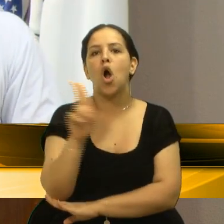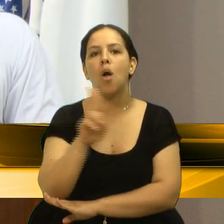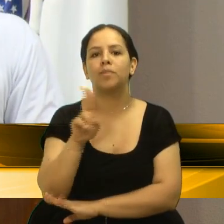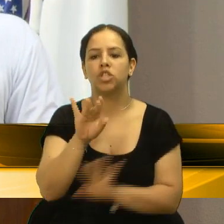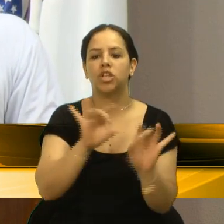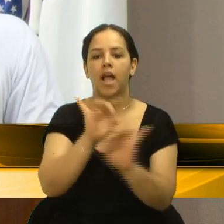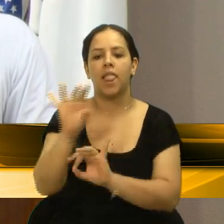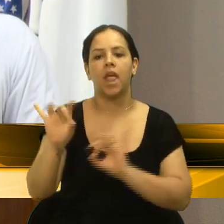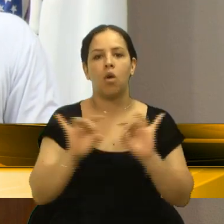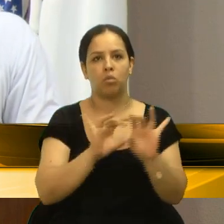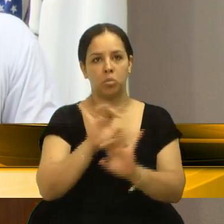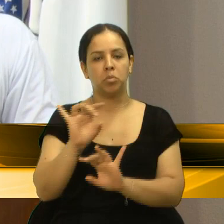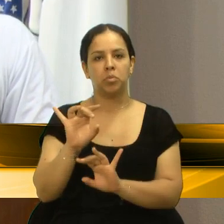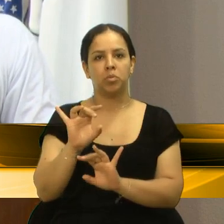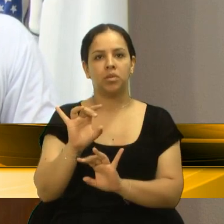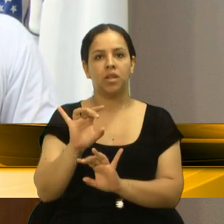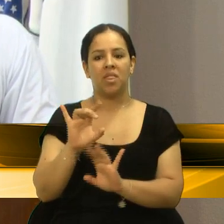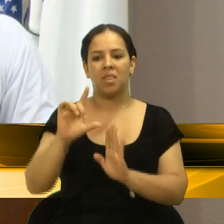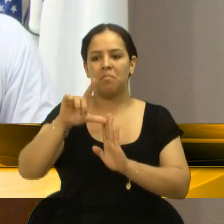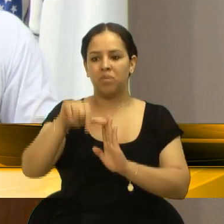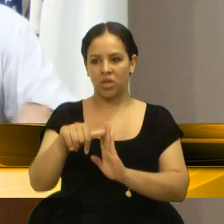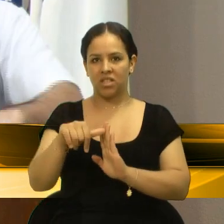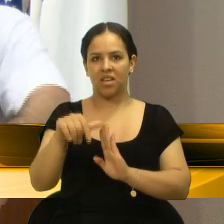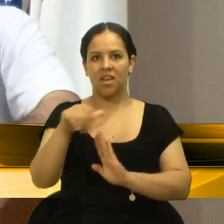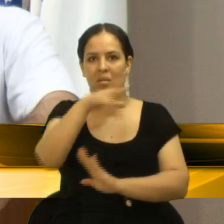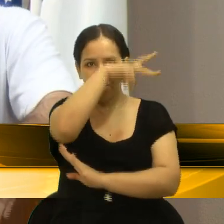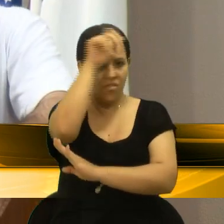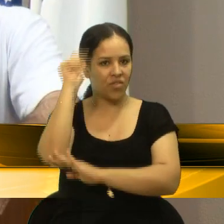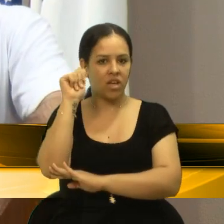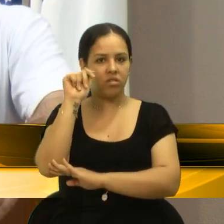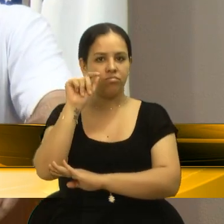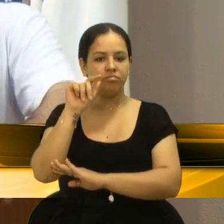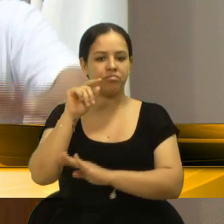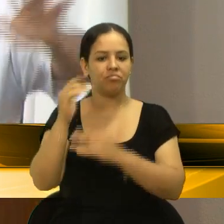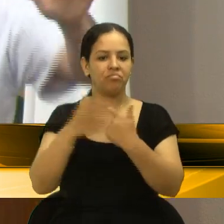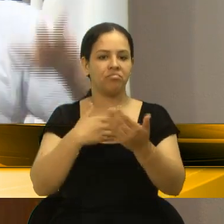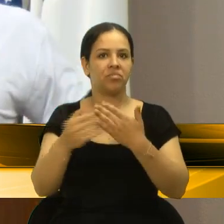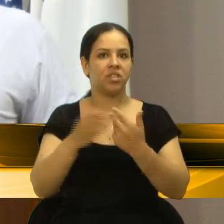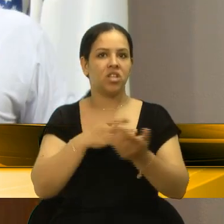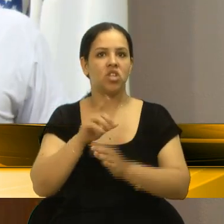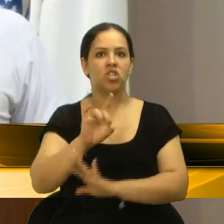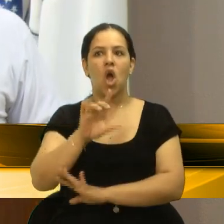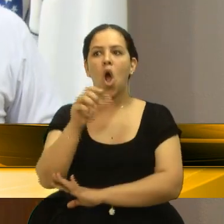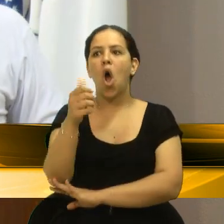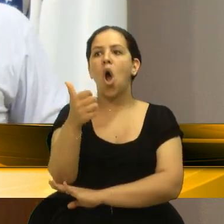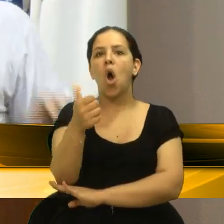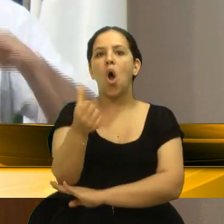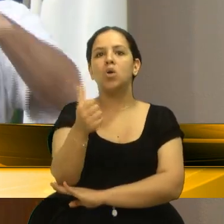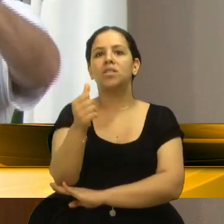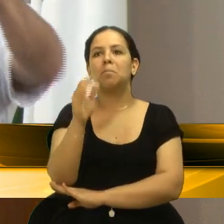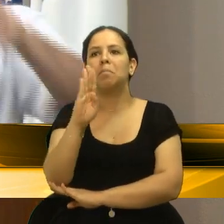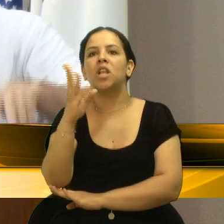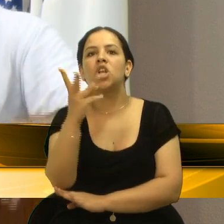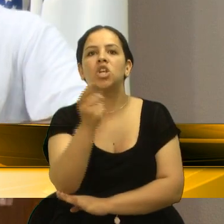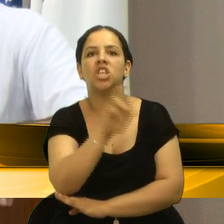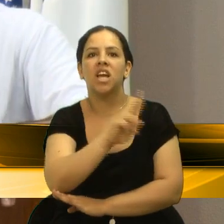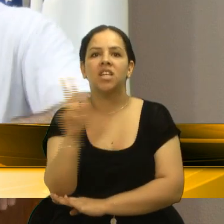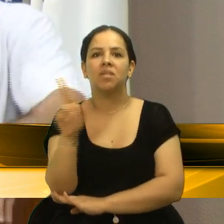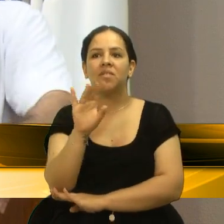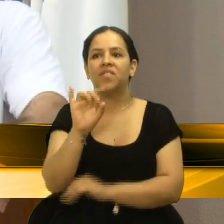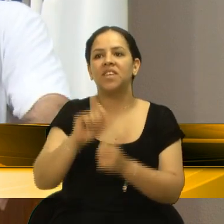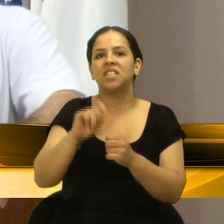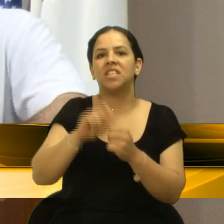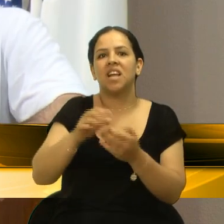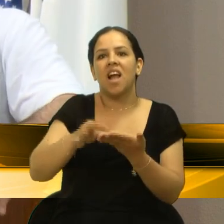elegeu prefeito, virou as costas e queria 11 milhões de reais para fazer um café no gabinete, para fazer um cafezinho só com os seus e